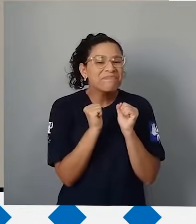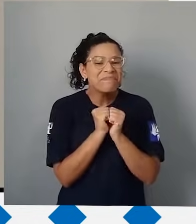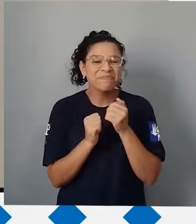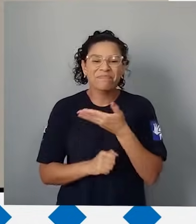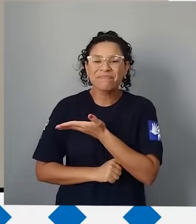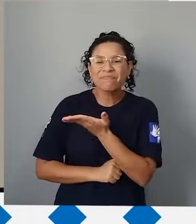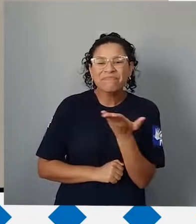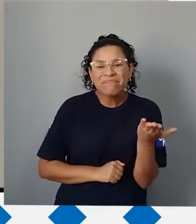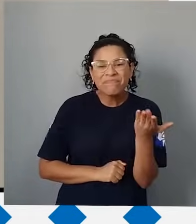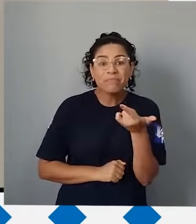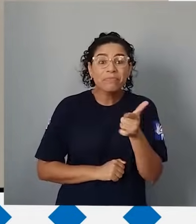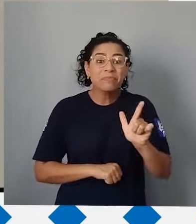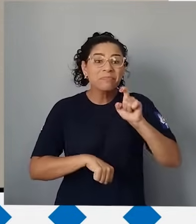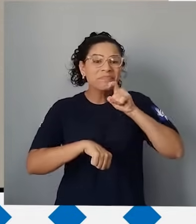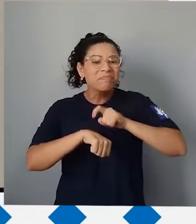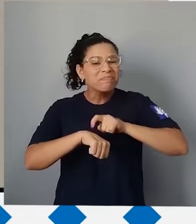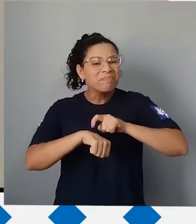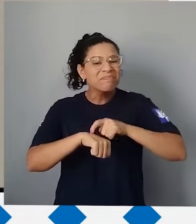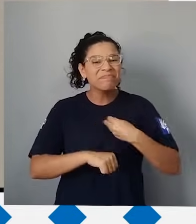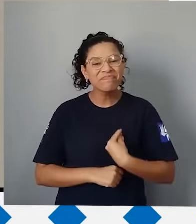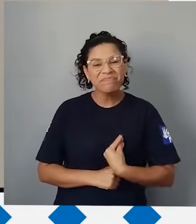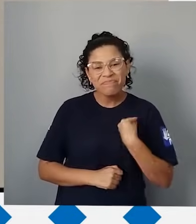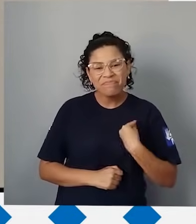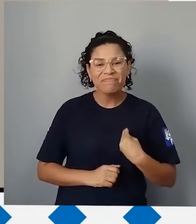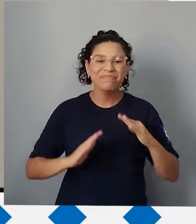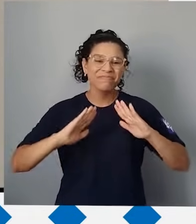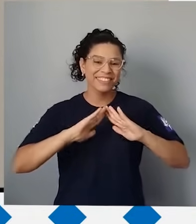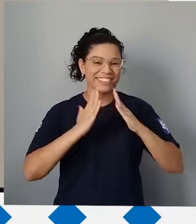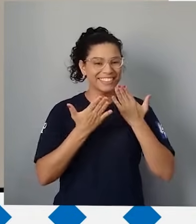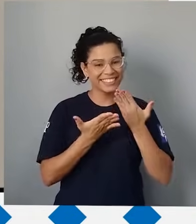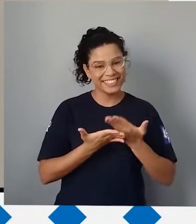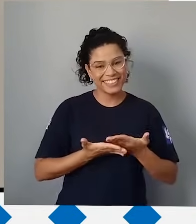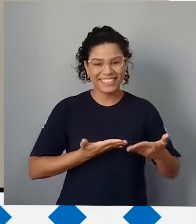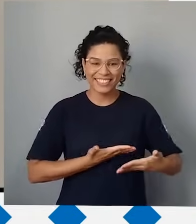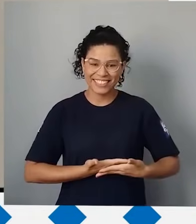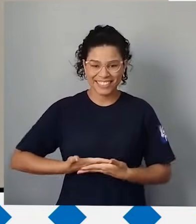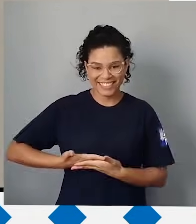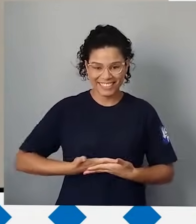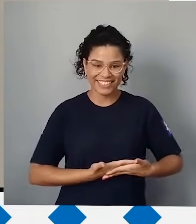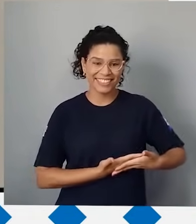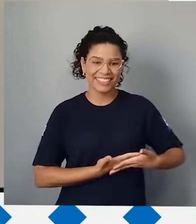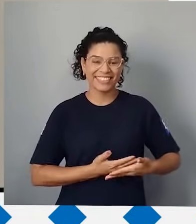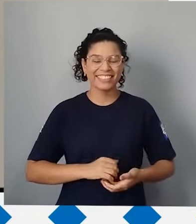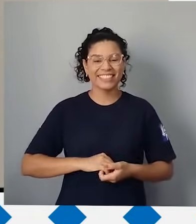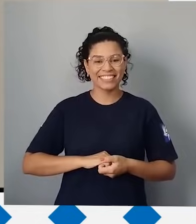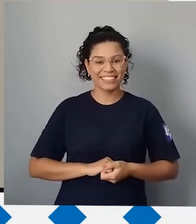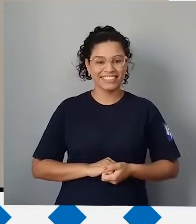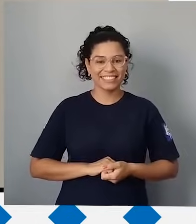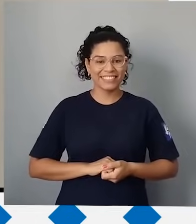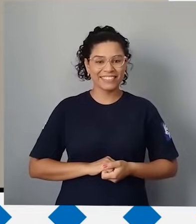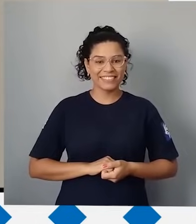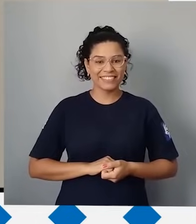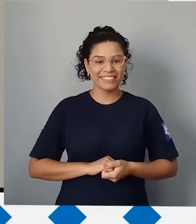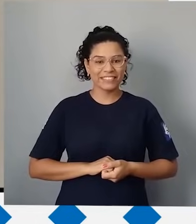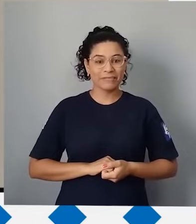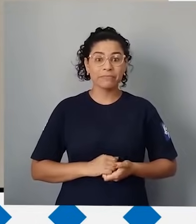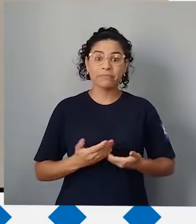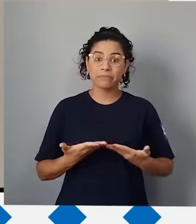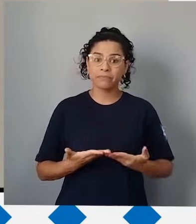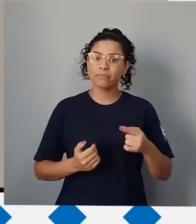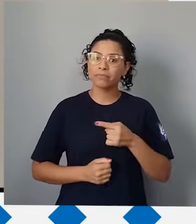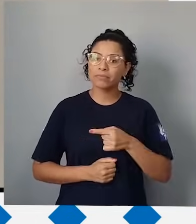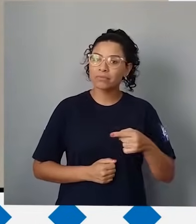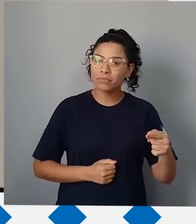com vocês em mais um bloquinho do nosso Vivências na Creche.